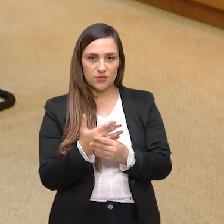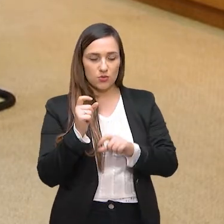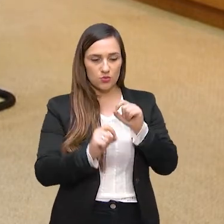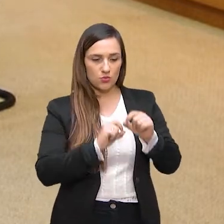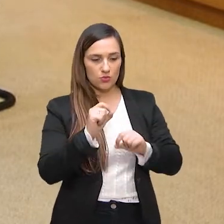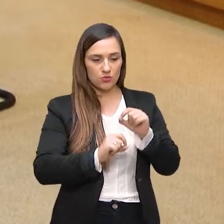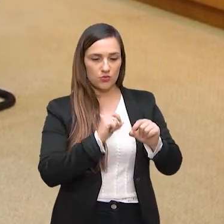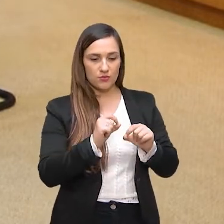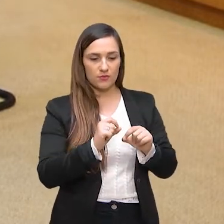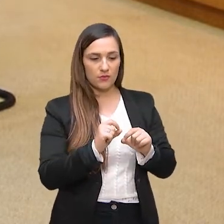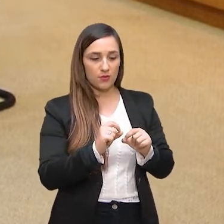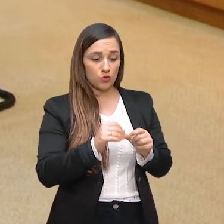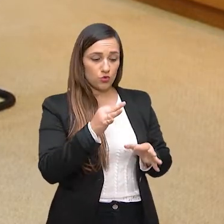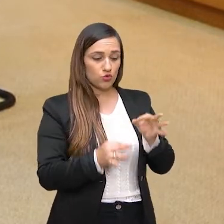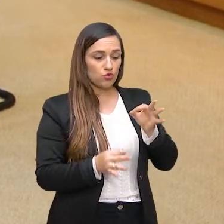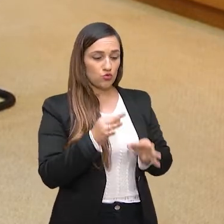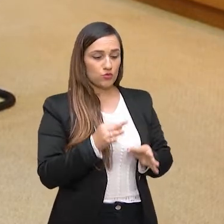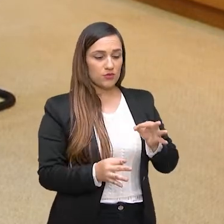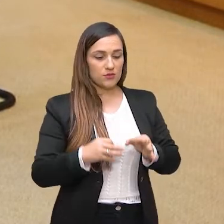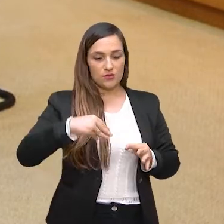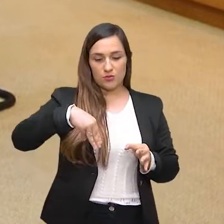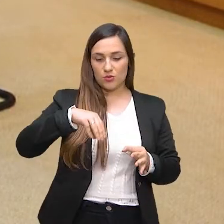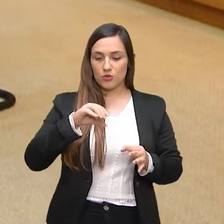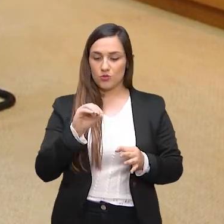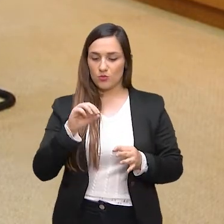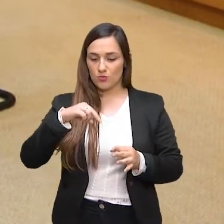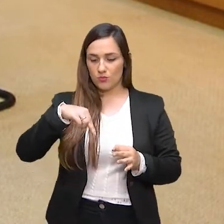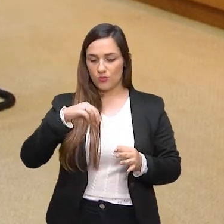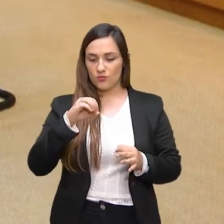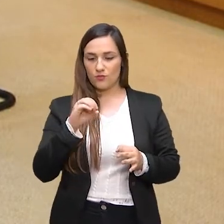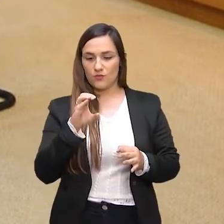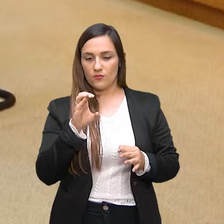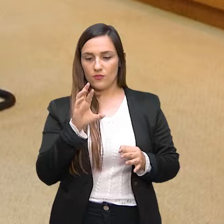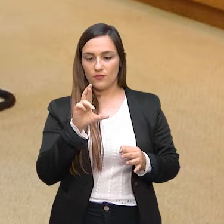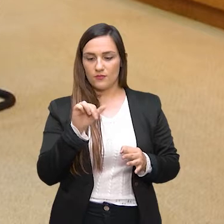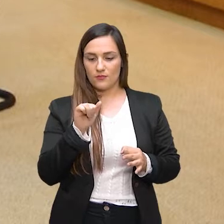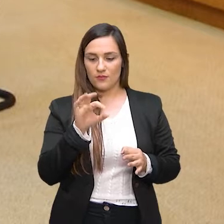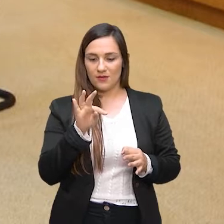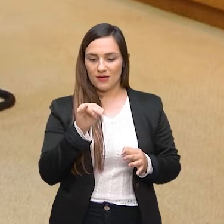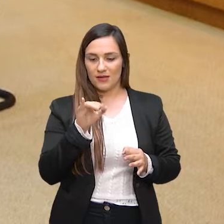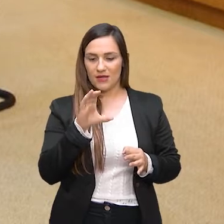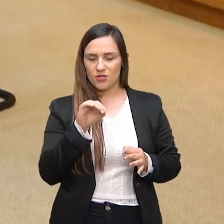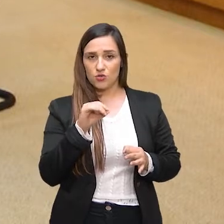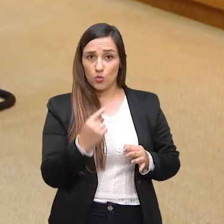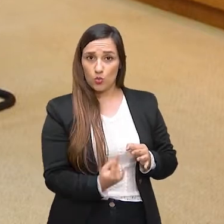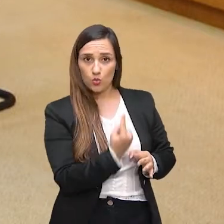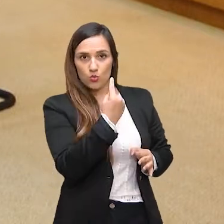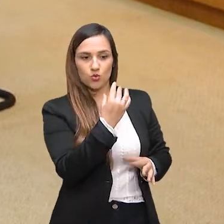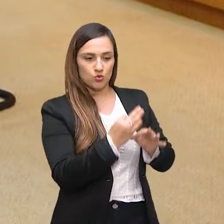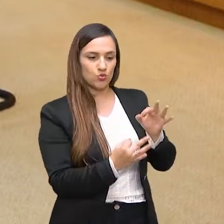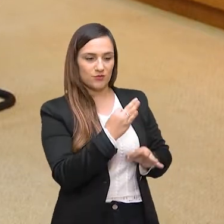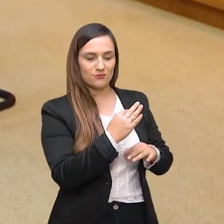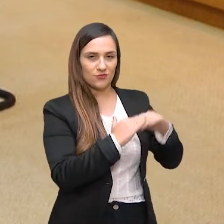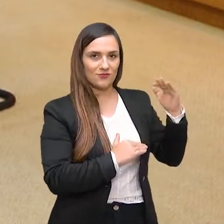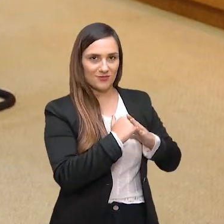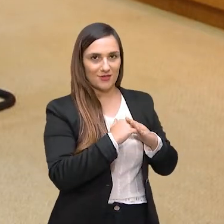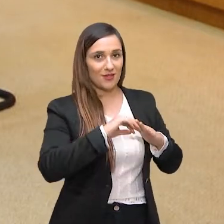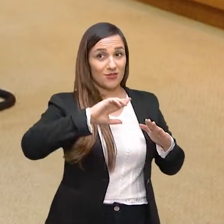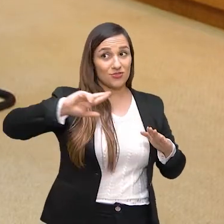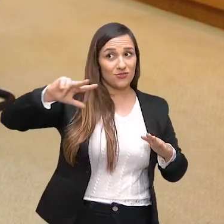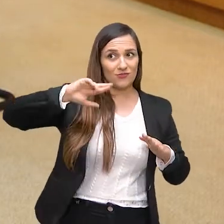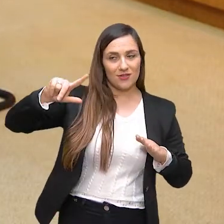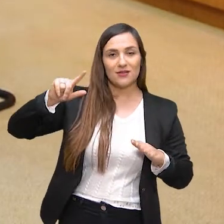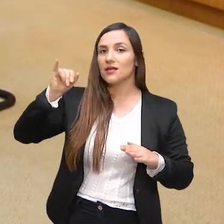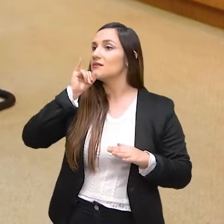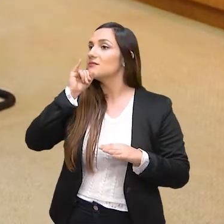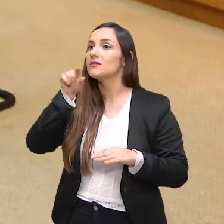juiz monocrático. É diferente de alguns países onde o início se dá perante um órgão colegiado. Ou é